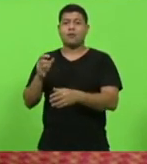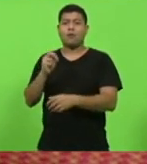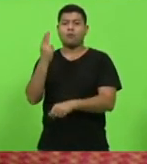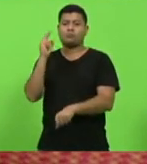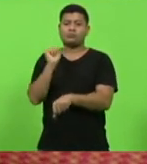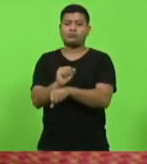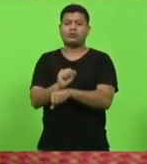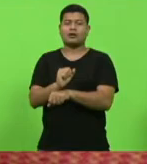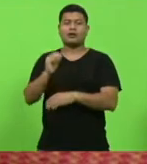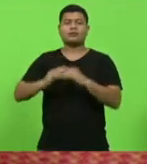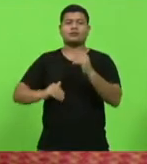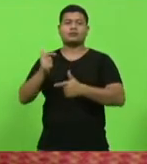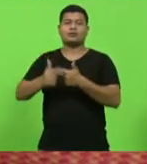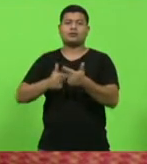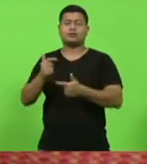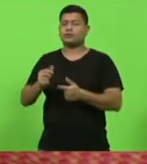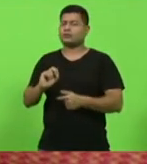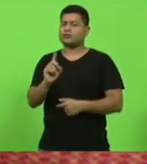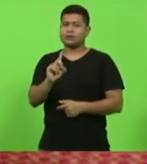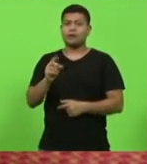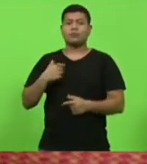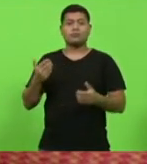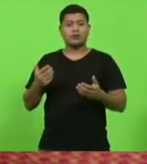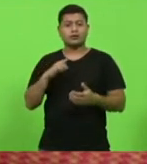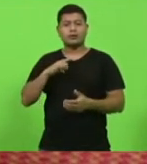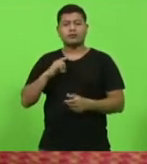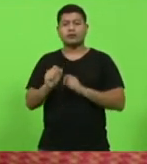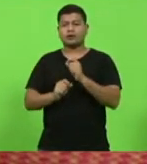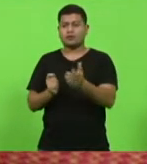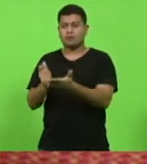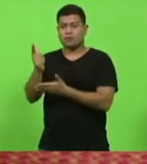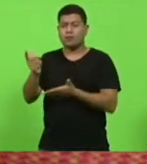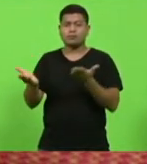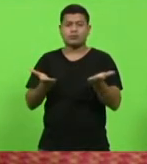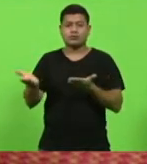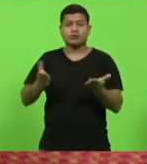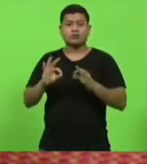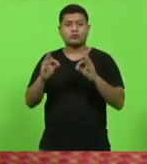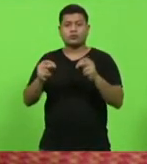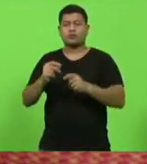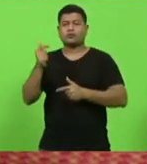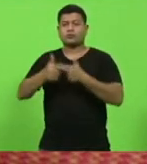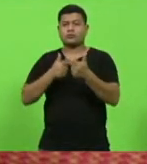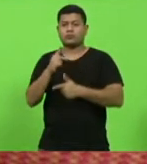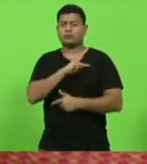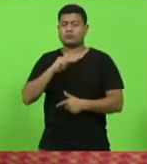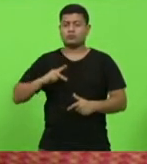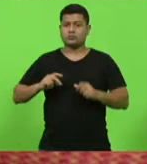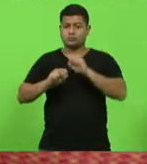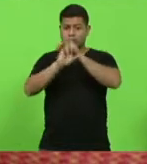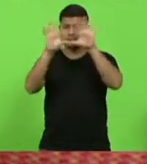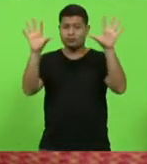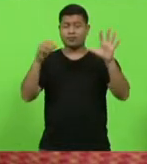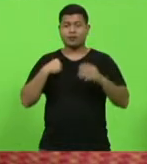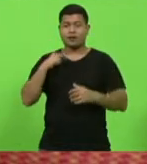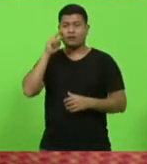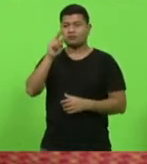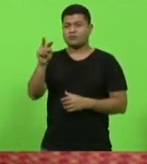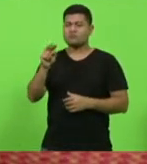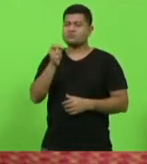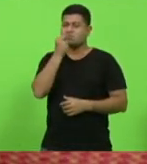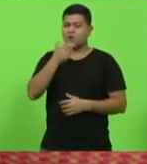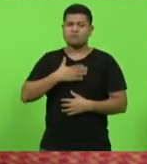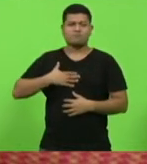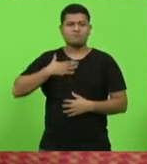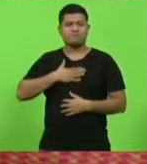torne todas as licitações compras e todo serviço público transparente tal vejo com alegria e os